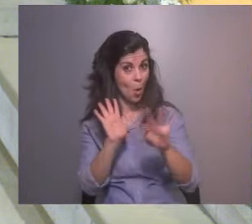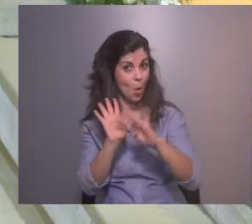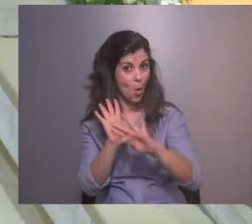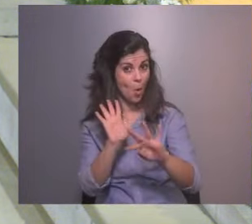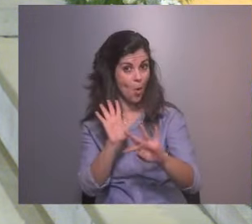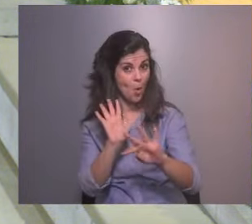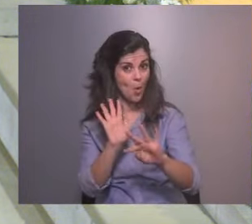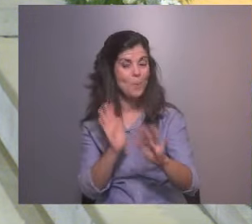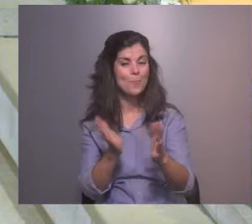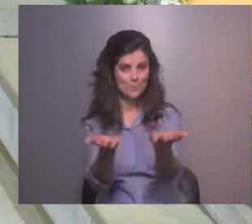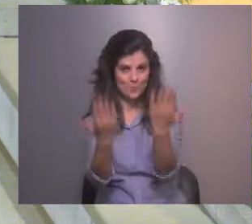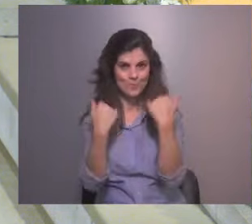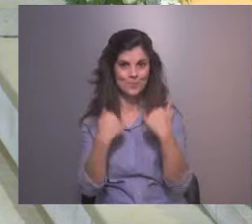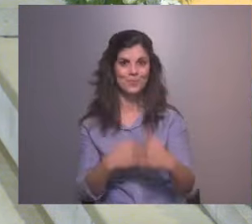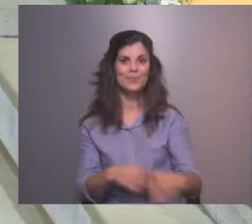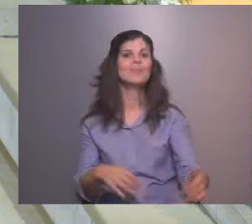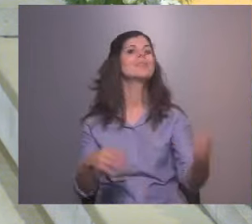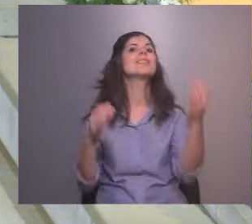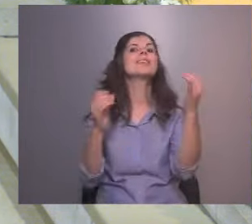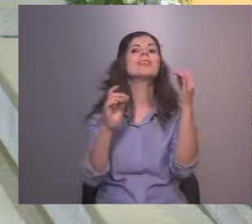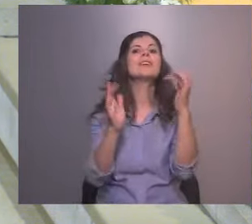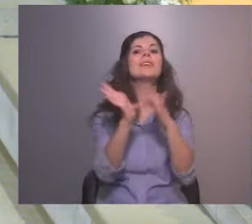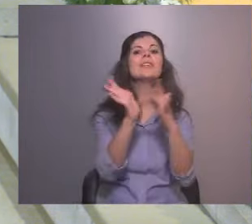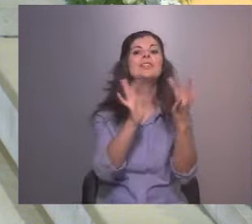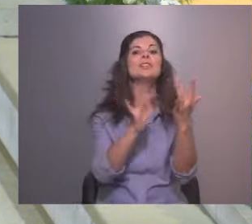Aleluia.